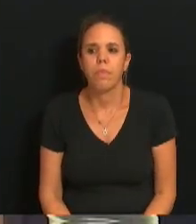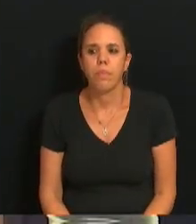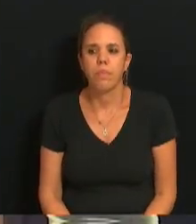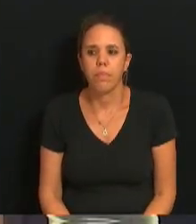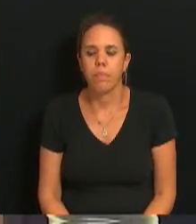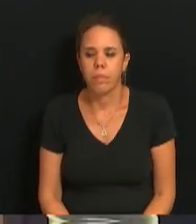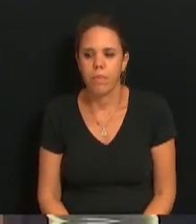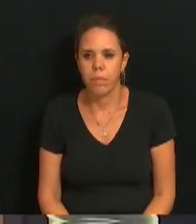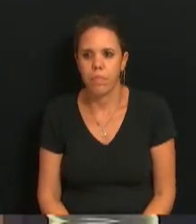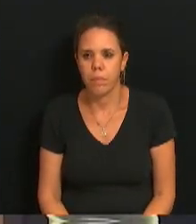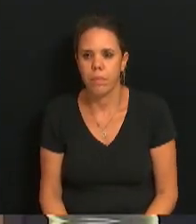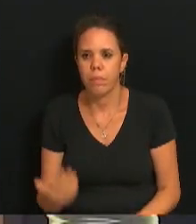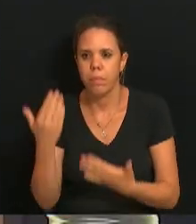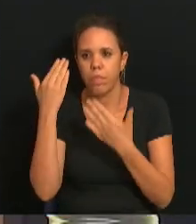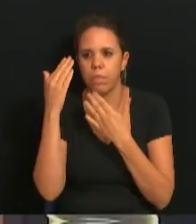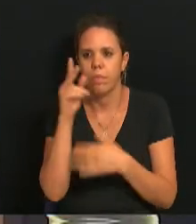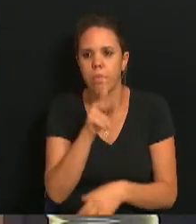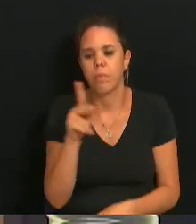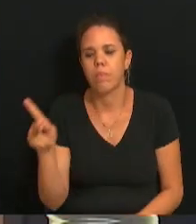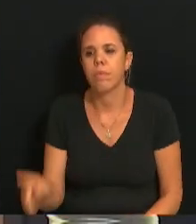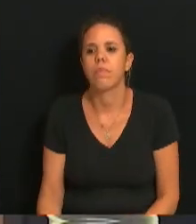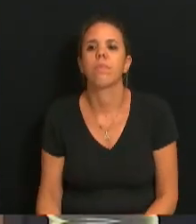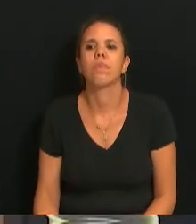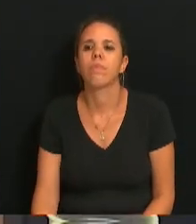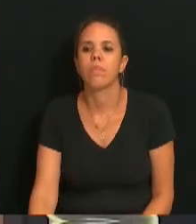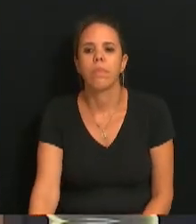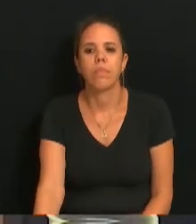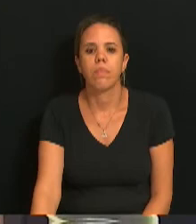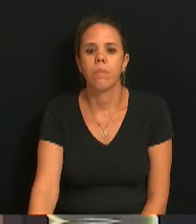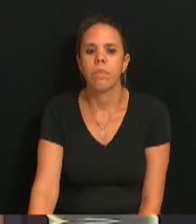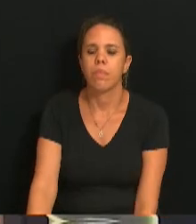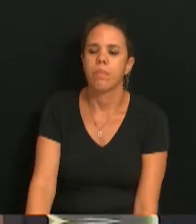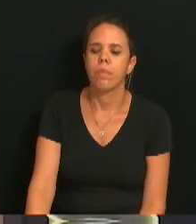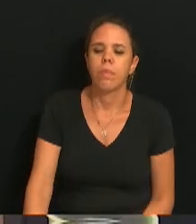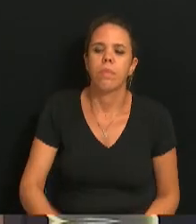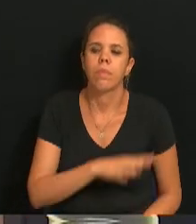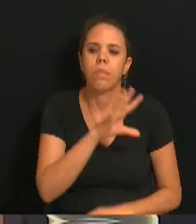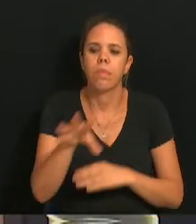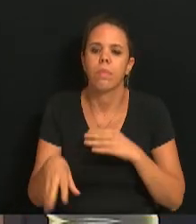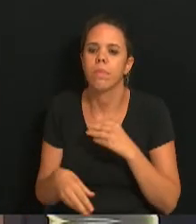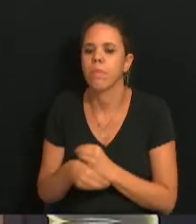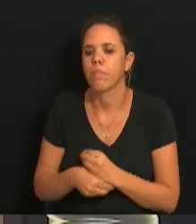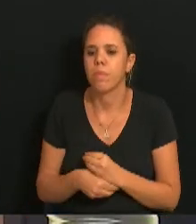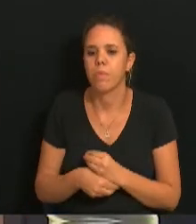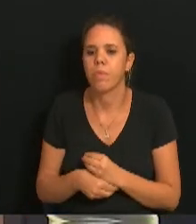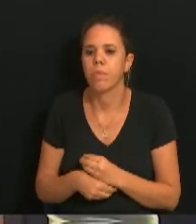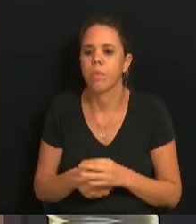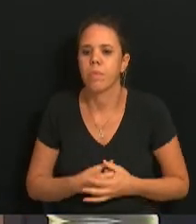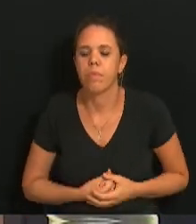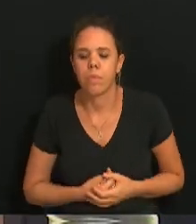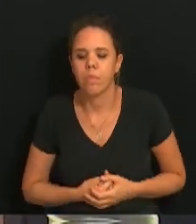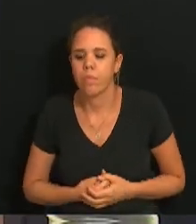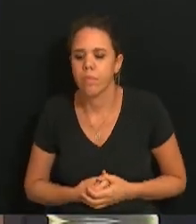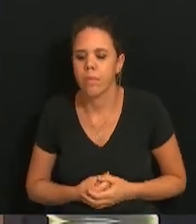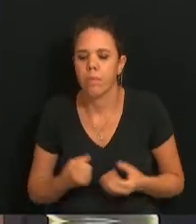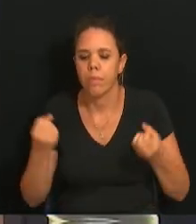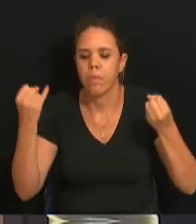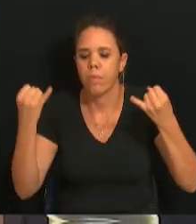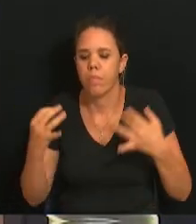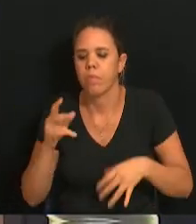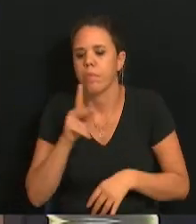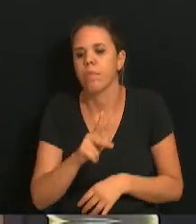Obrigada, professor Augusto. Então, a gente também vai incluir aqui essa demanda, né, relatada pelo